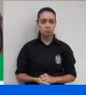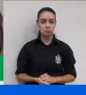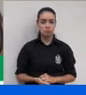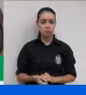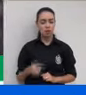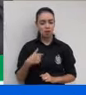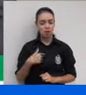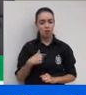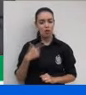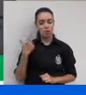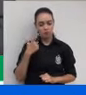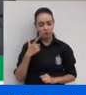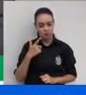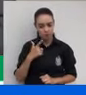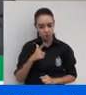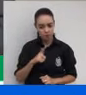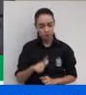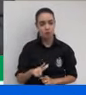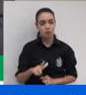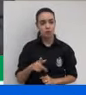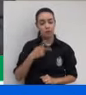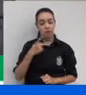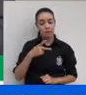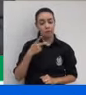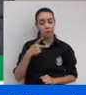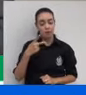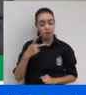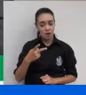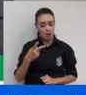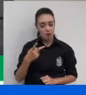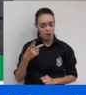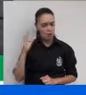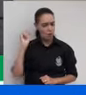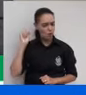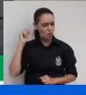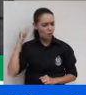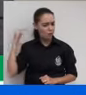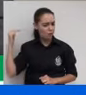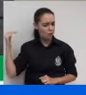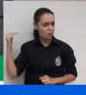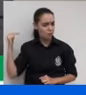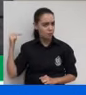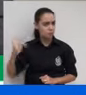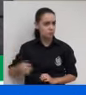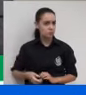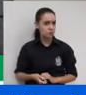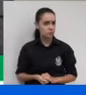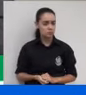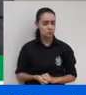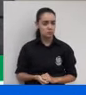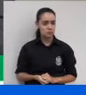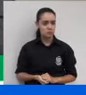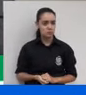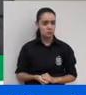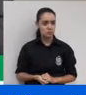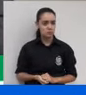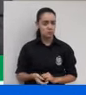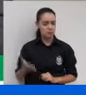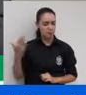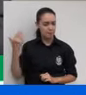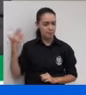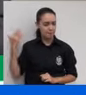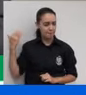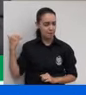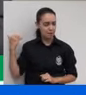eu porque eu ouvi outro dia aí no passado bem recente eu vi